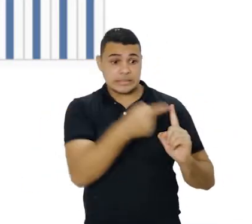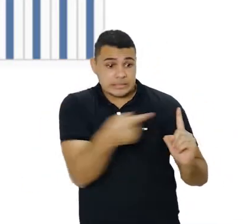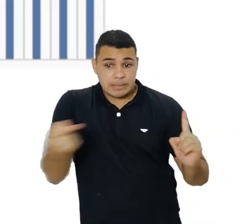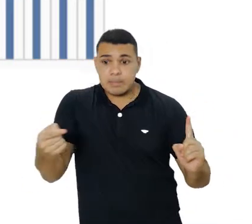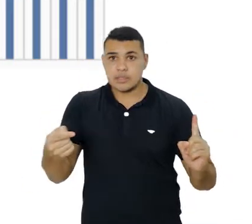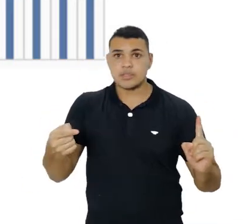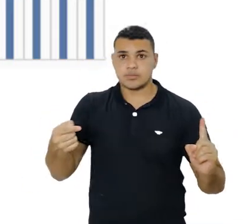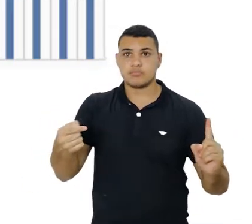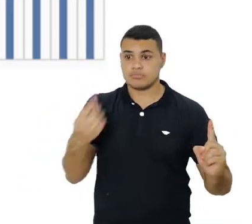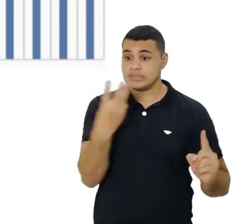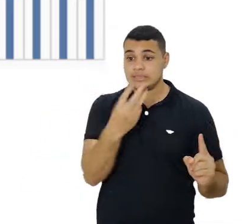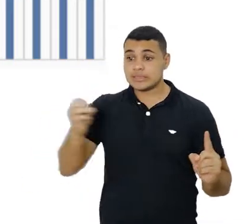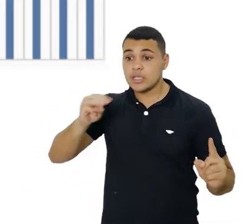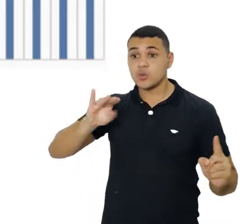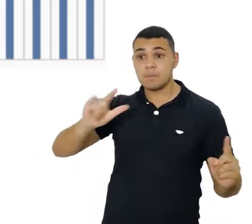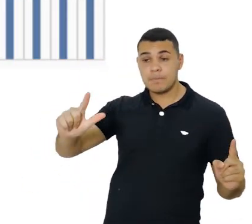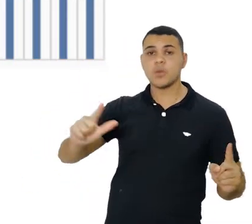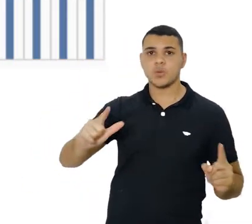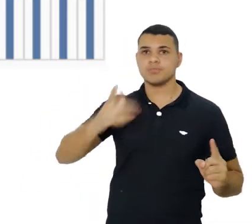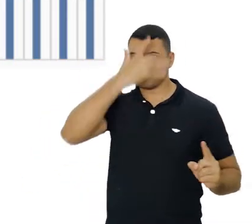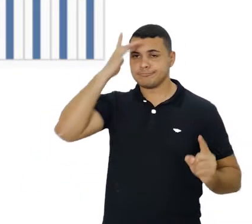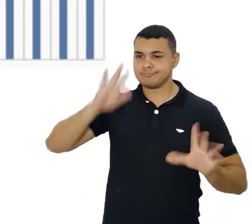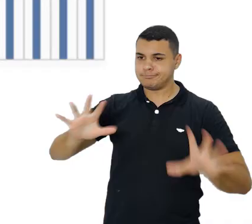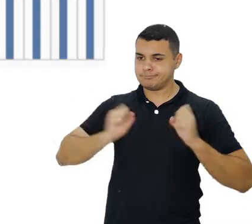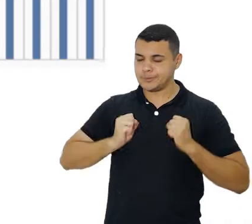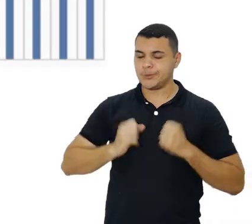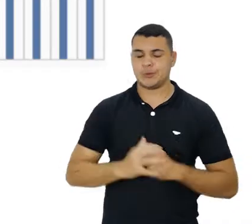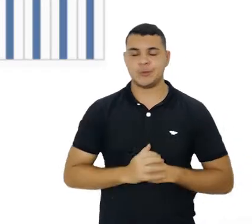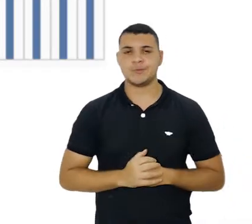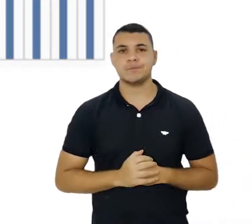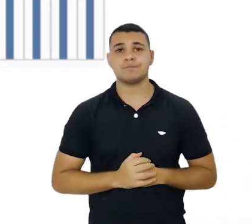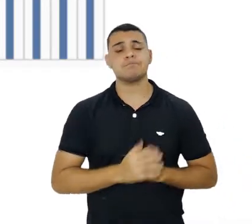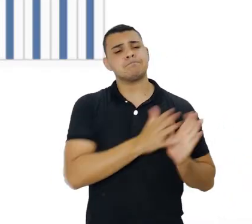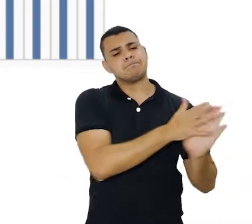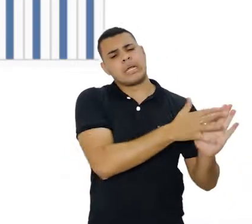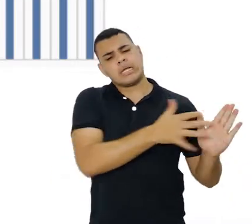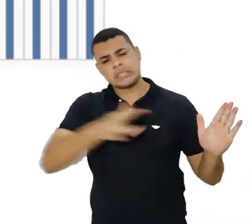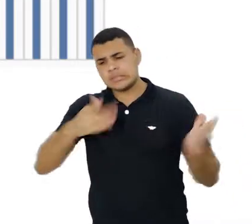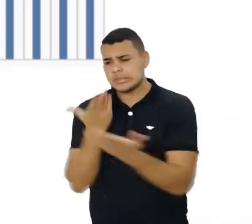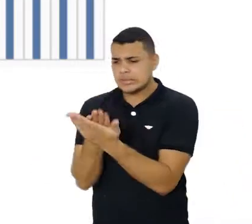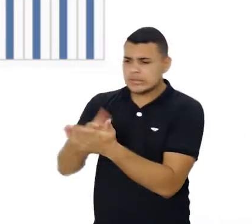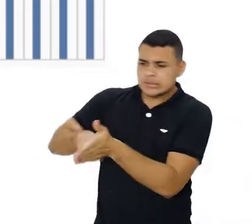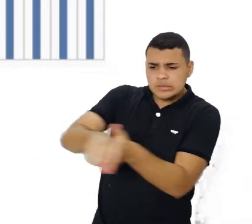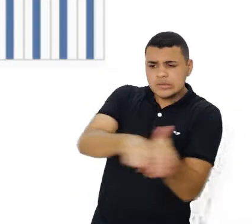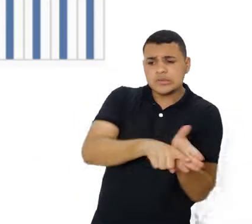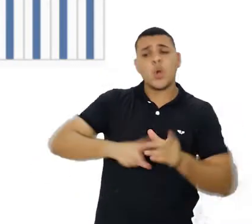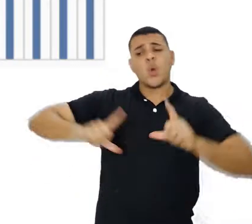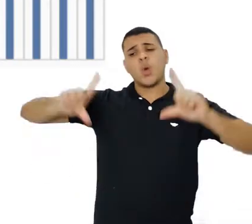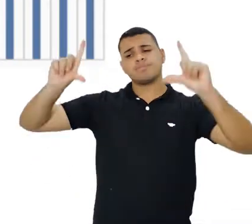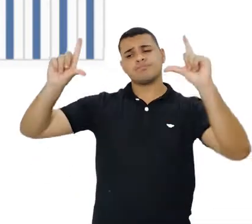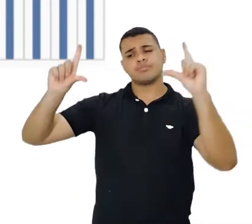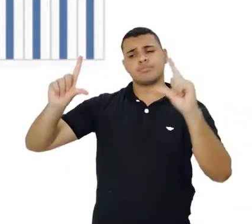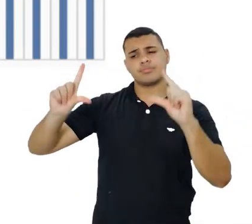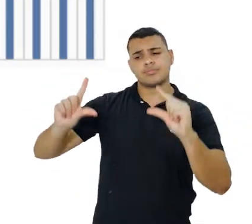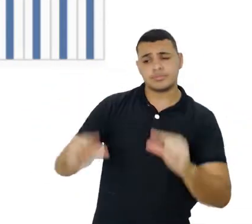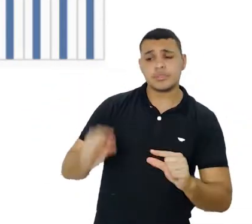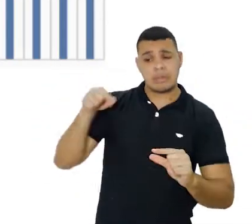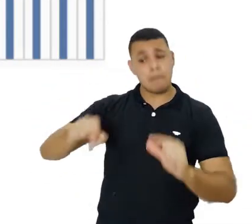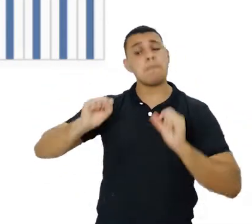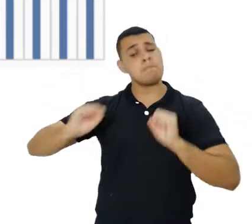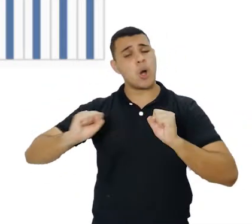no final da série a gente percebe uma queda do número de casos que pode